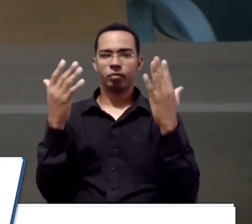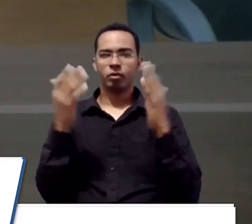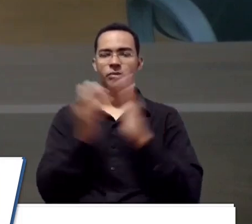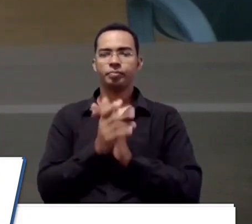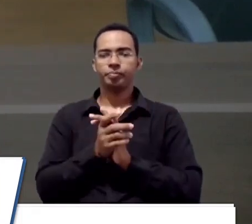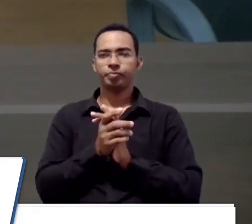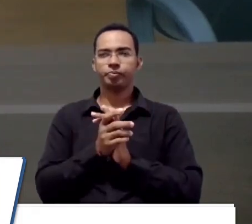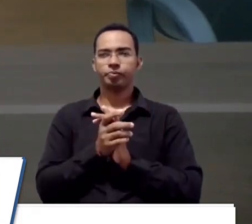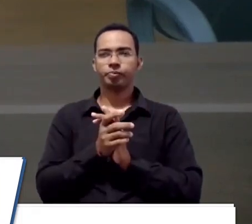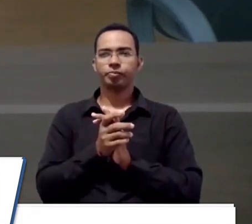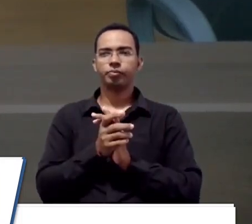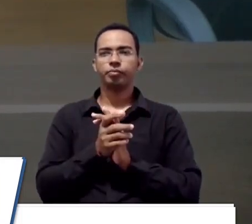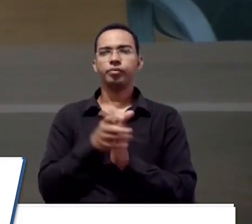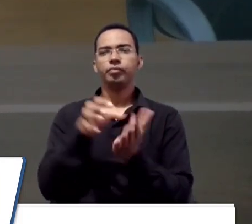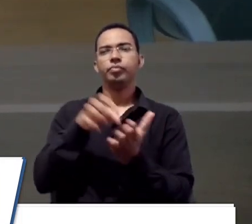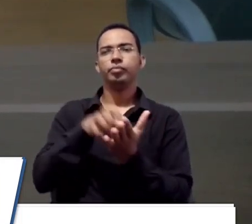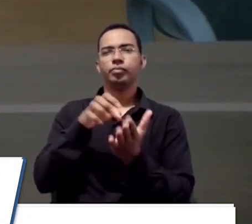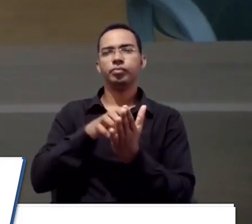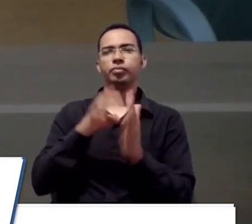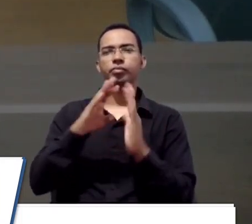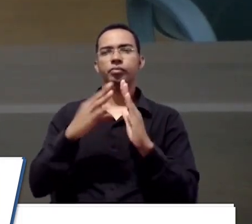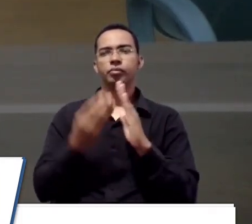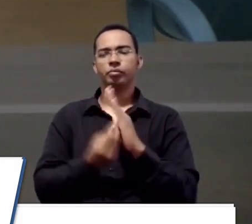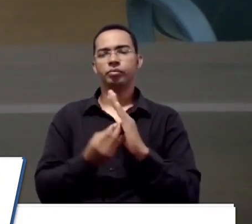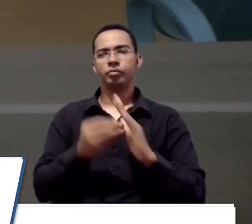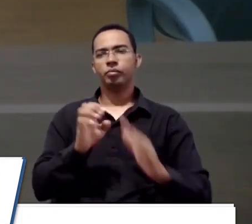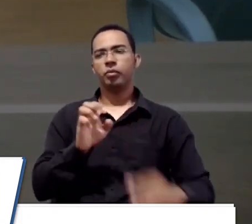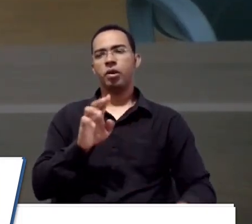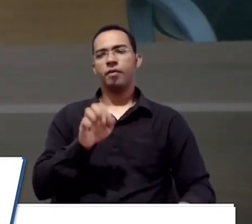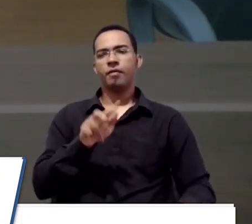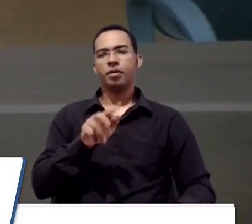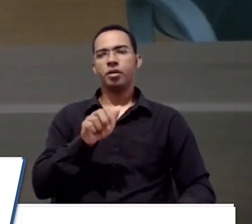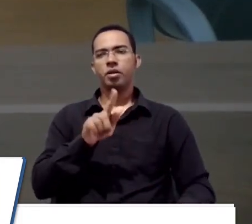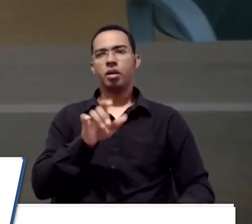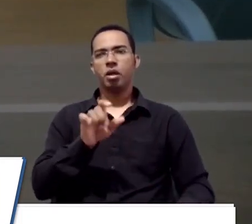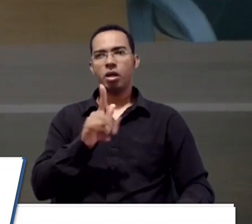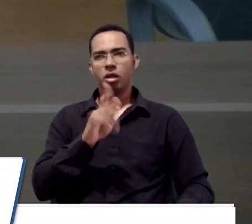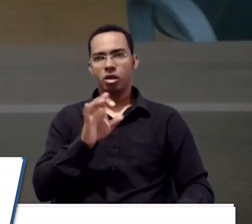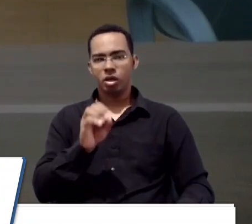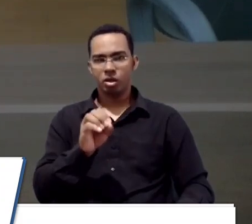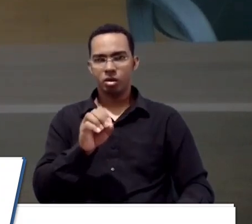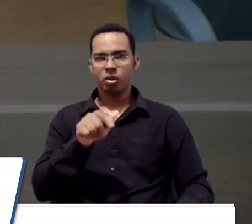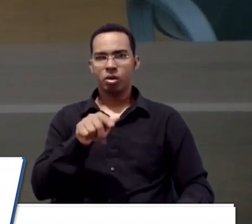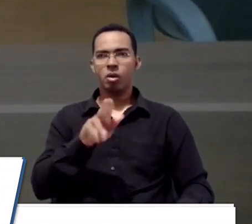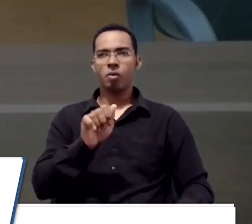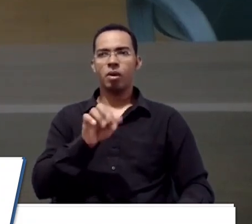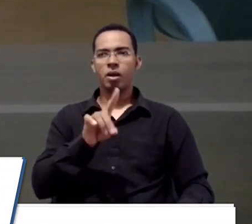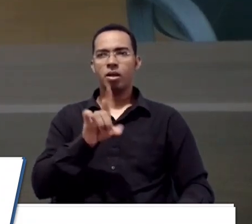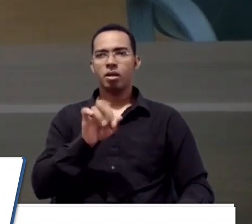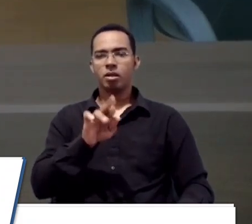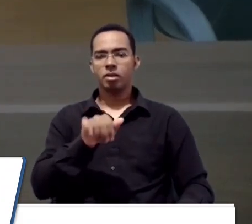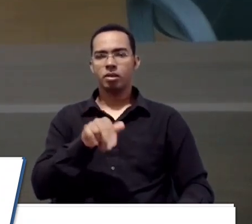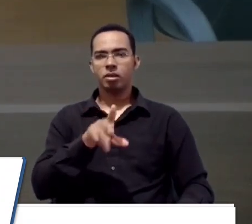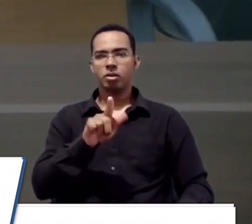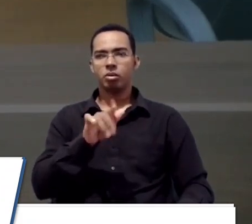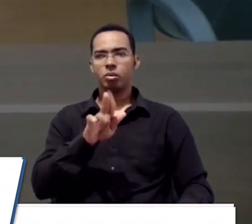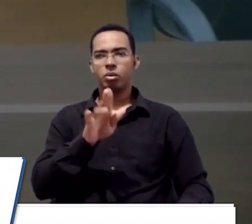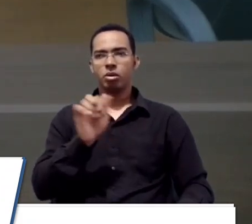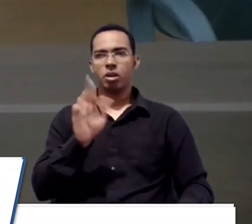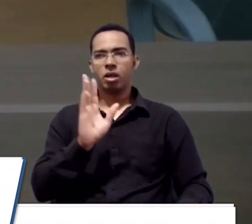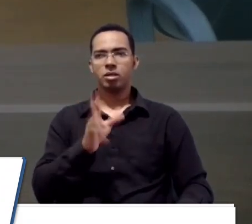à sede da Igreja do Evangelho Quadrangular pela celebração dos seus 36